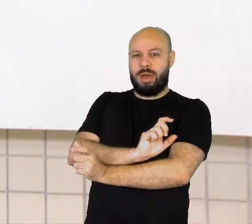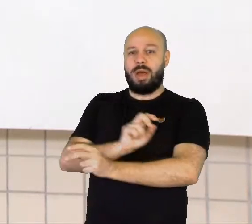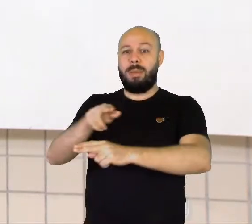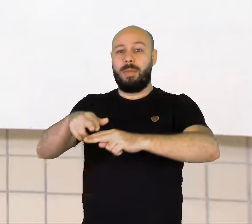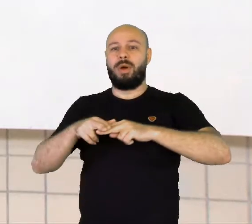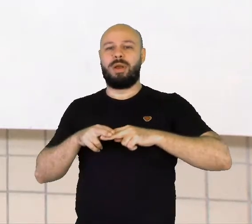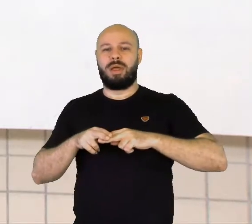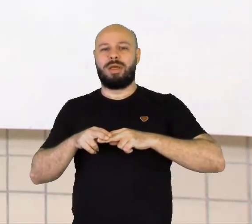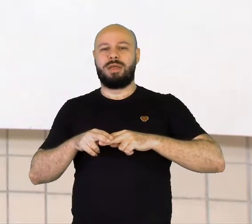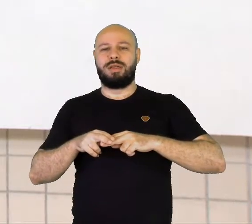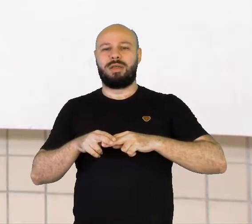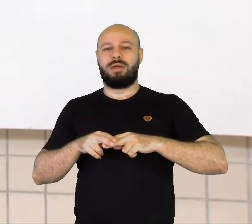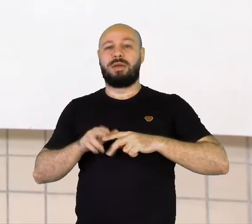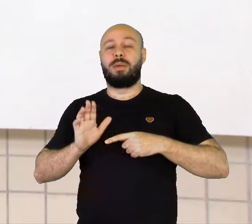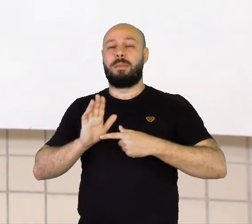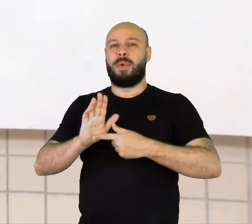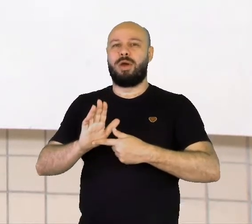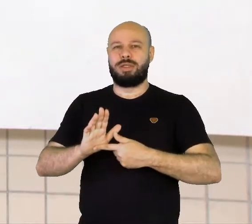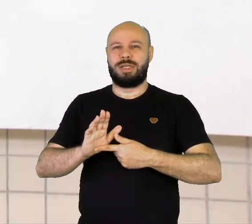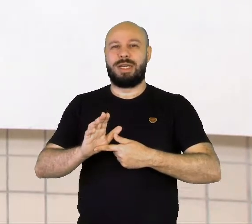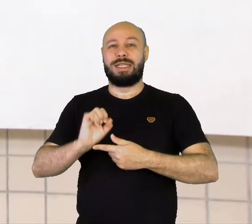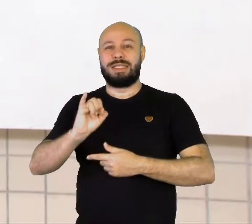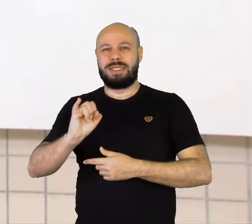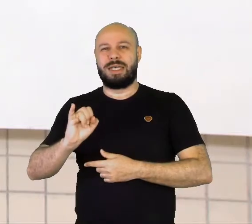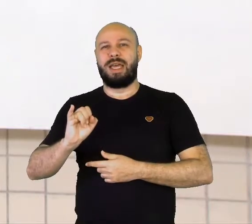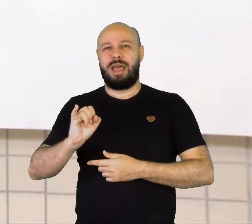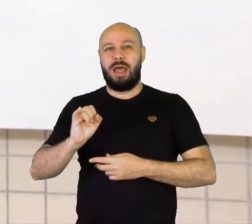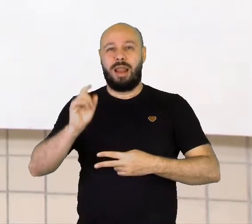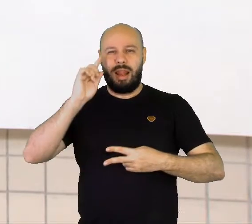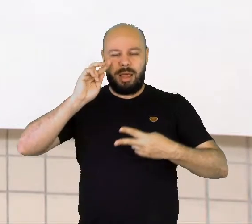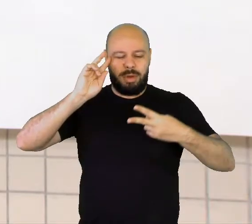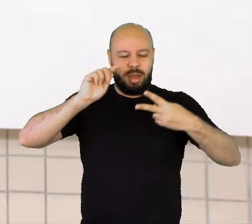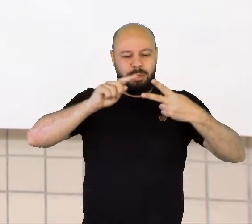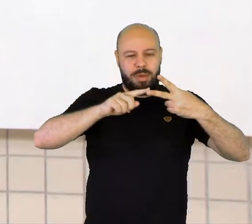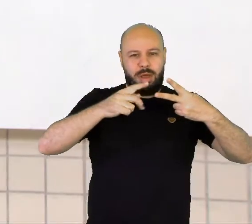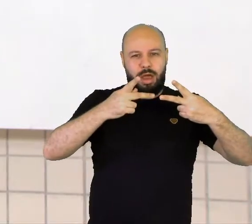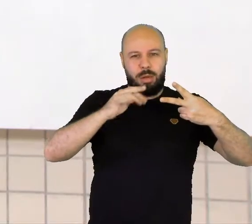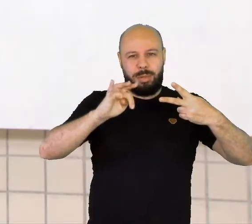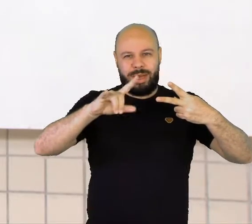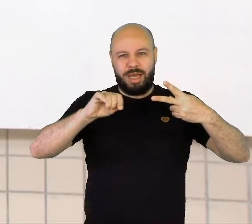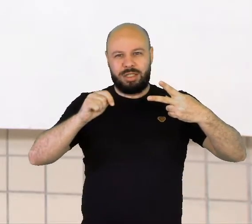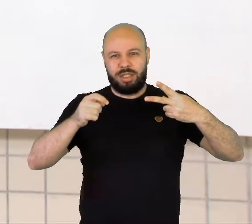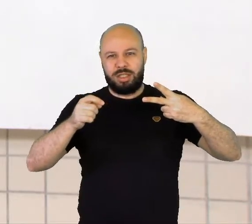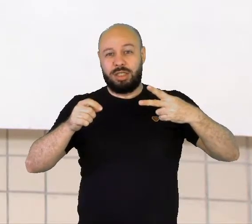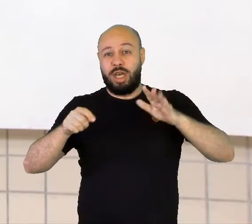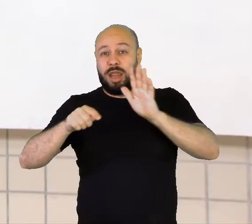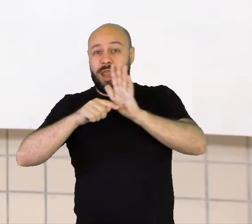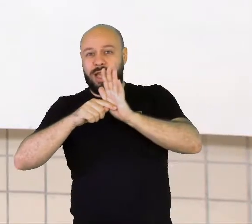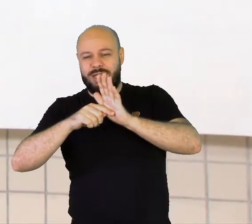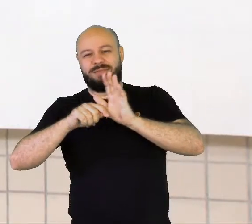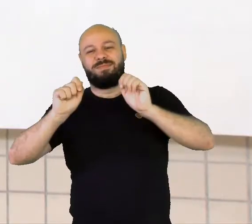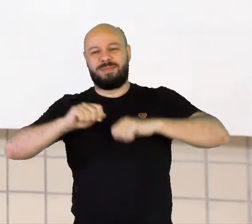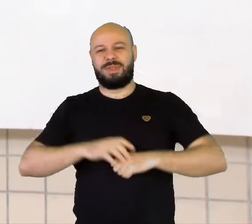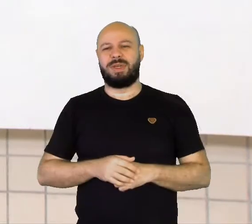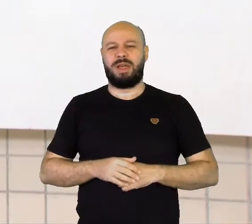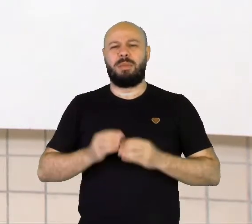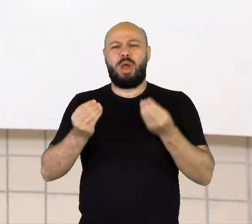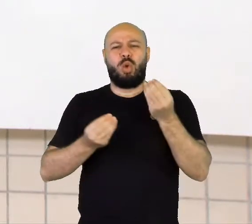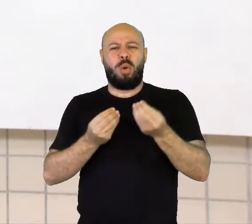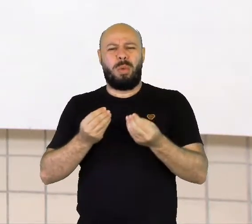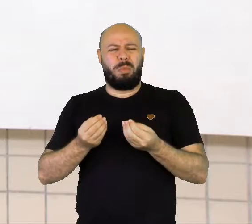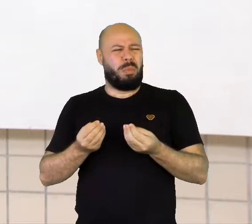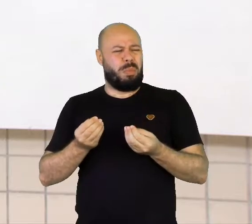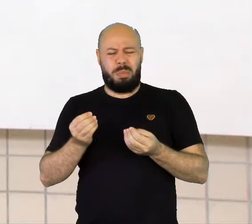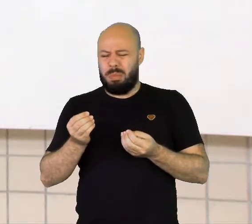propriedade ela está aparecendo. E como que eu vou resolver ela sem fazer dessa forma, professor? Sem chegar nessa resposta, menos